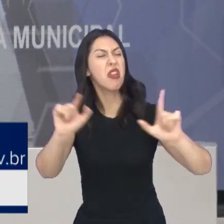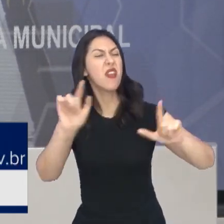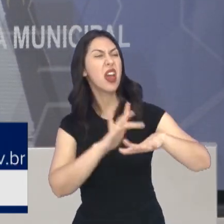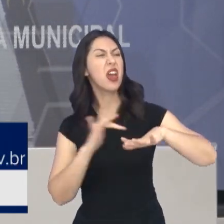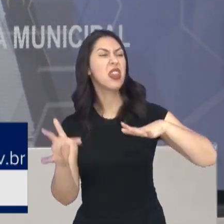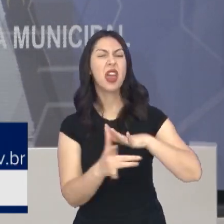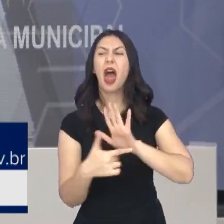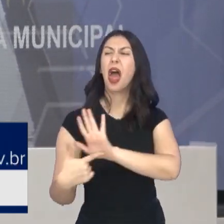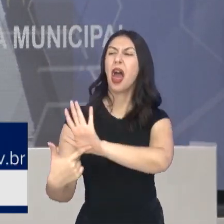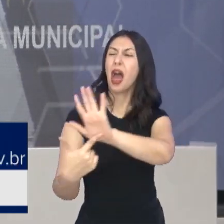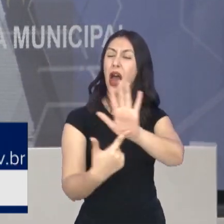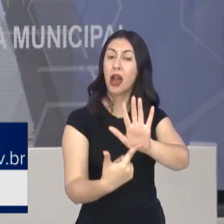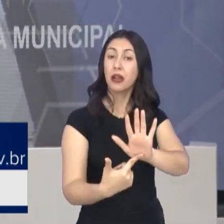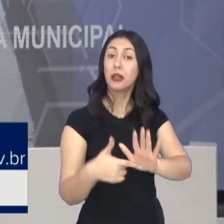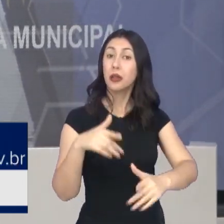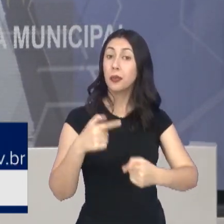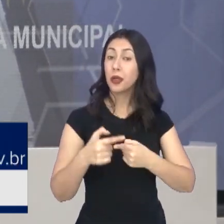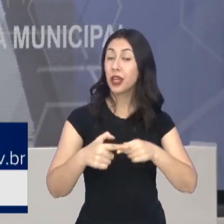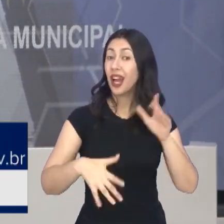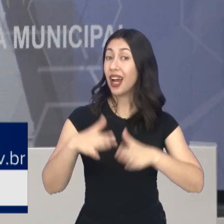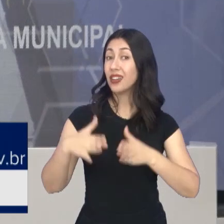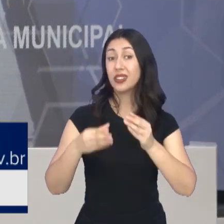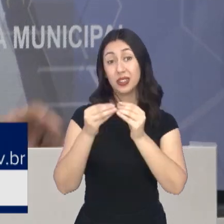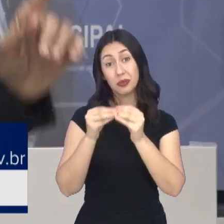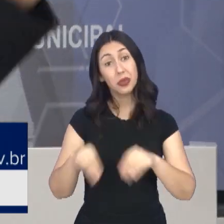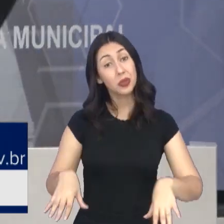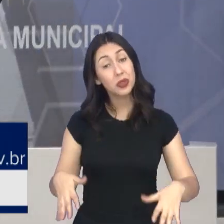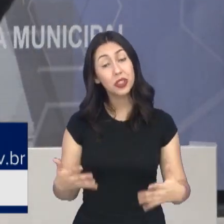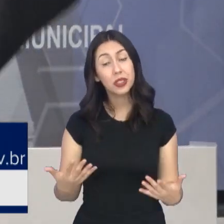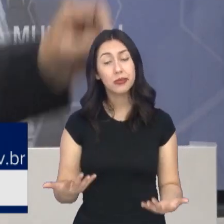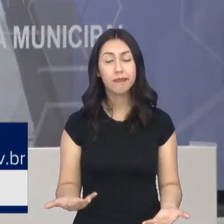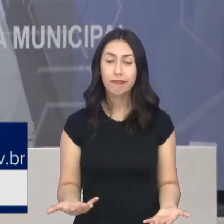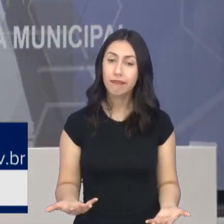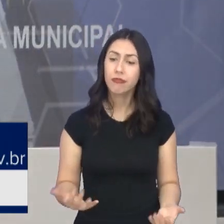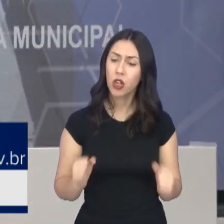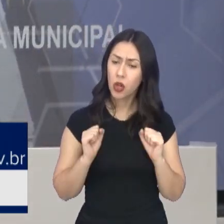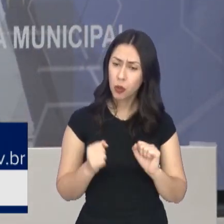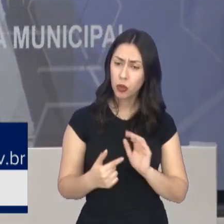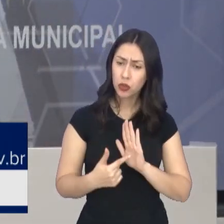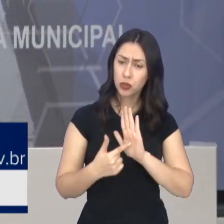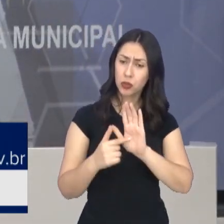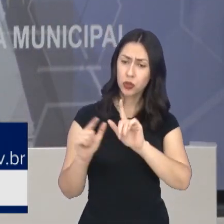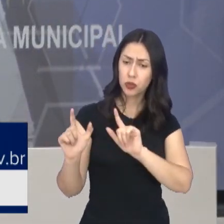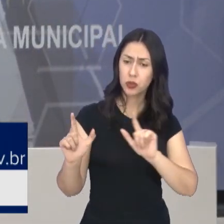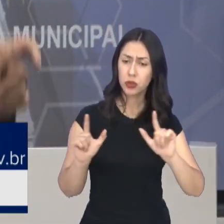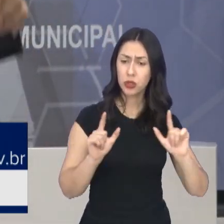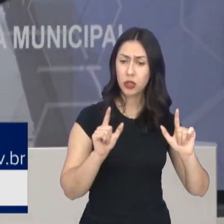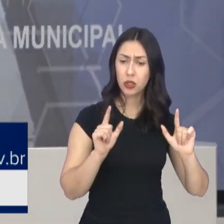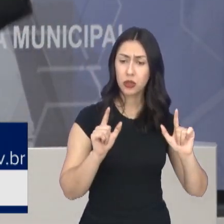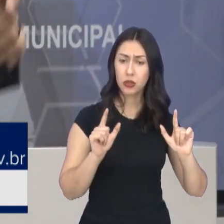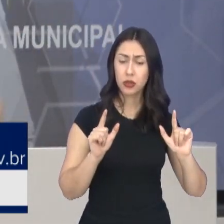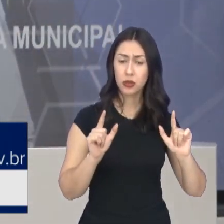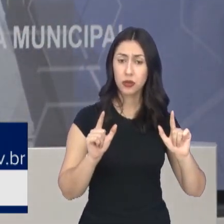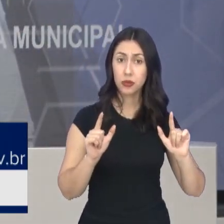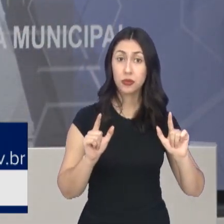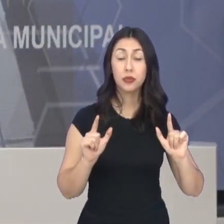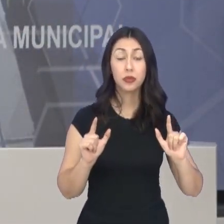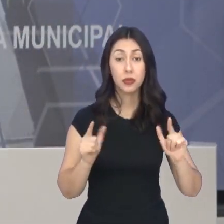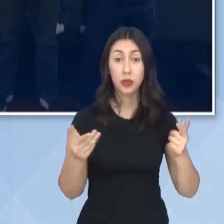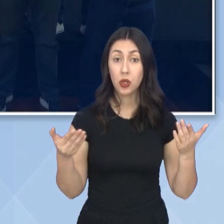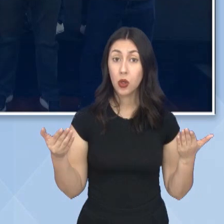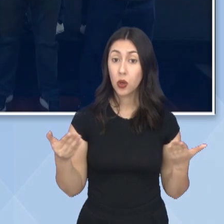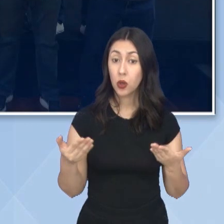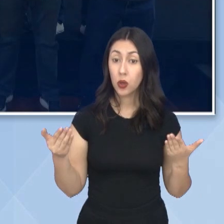social, e às vezes até acaba prejudicando os munícipes. Mas, poderia colocar uma tela, por favor? Senhor presidente, hoje